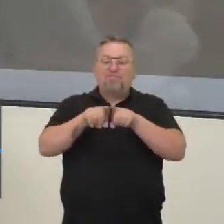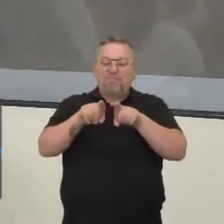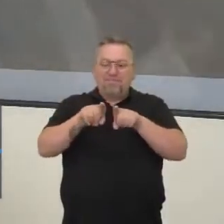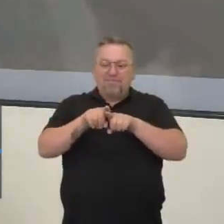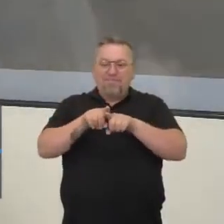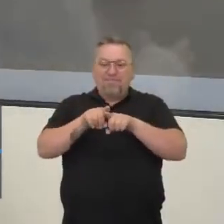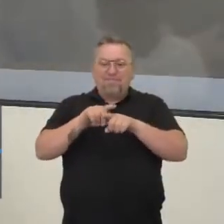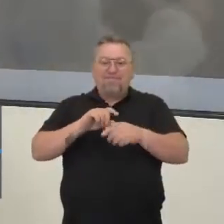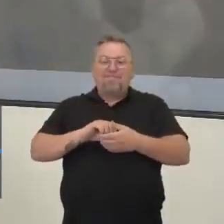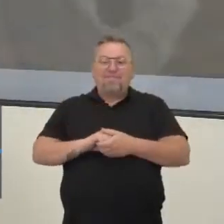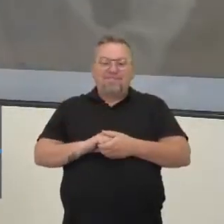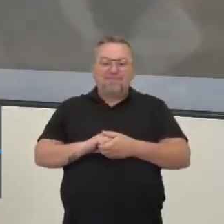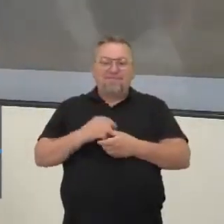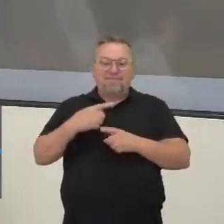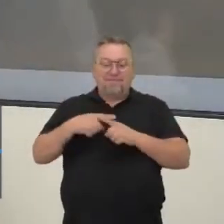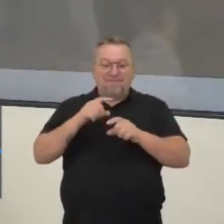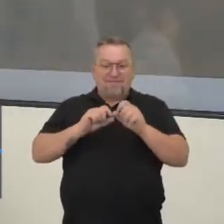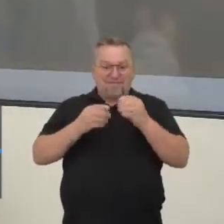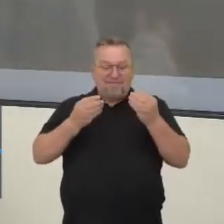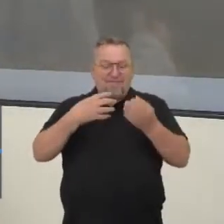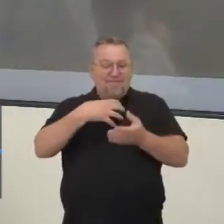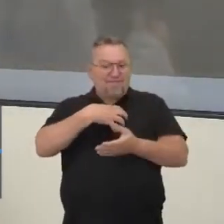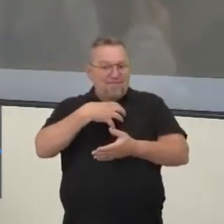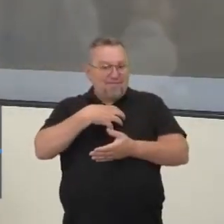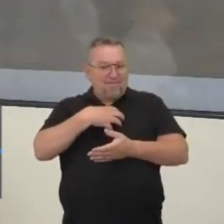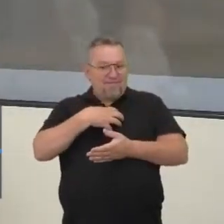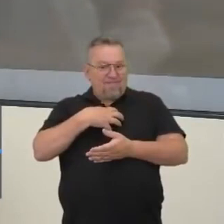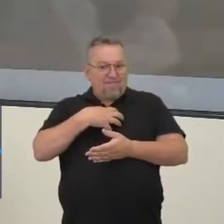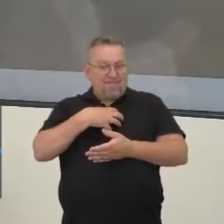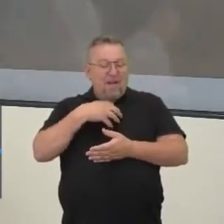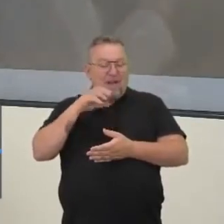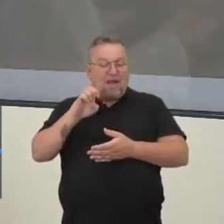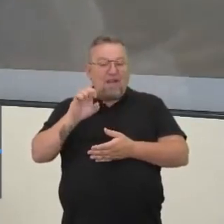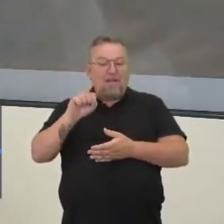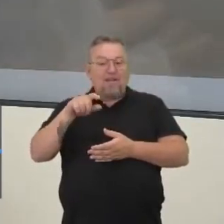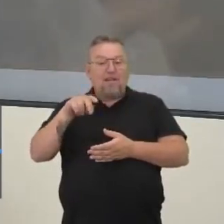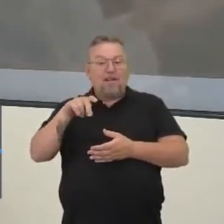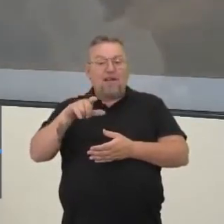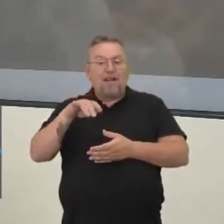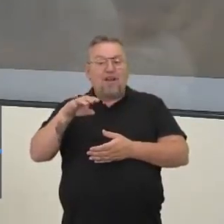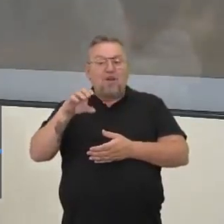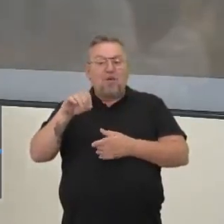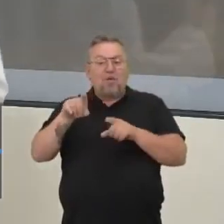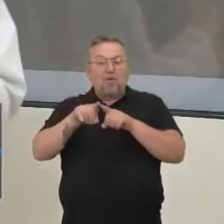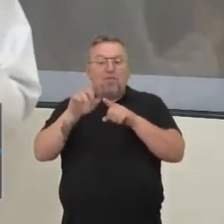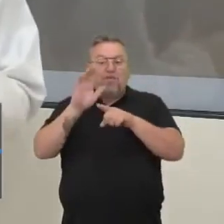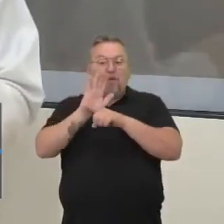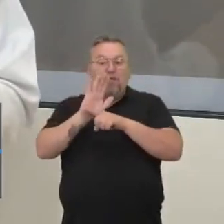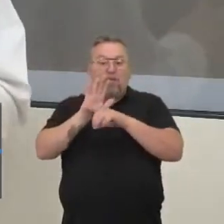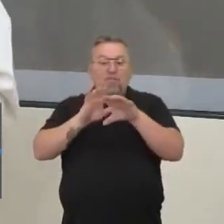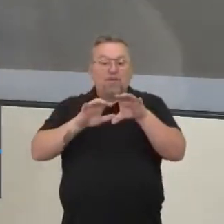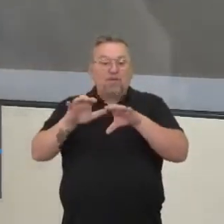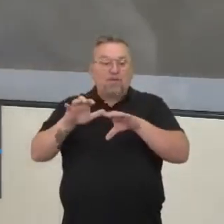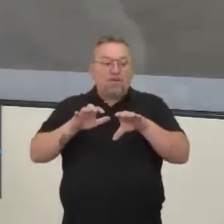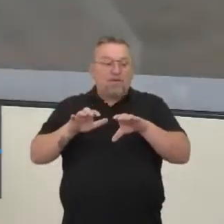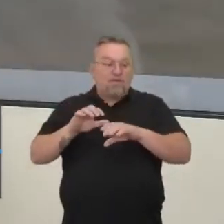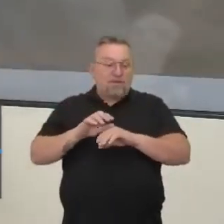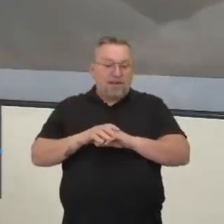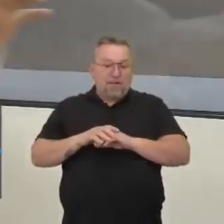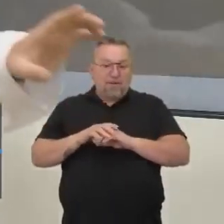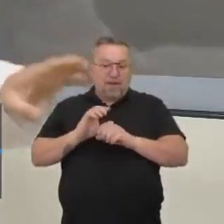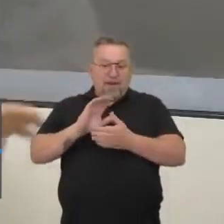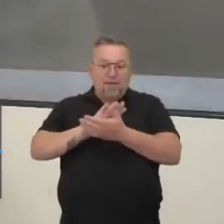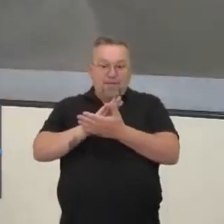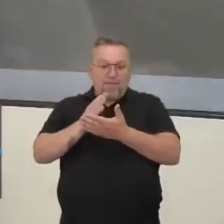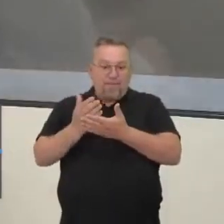esse formato, porque o que vai dar formato para ele é o esqueleto e vai ajudar também no movimento. Né? Então, essa parte rígida